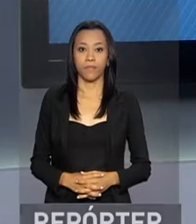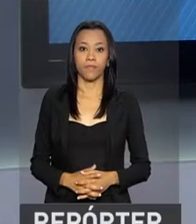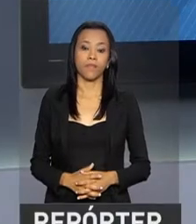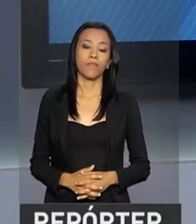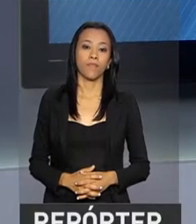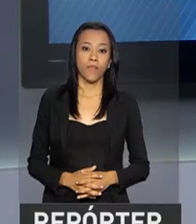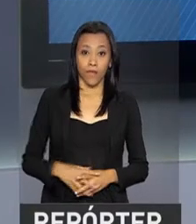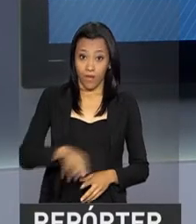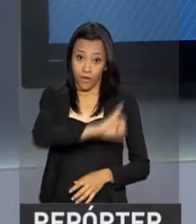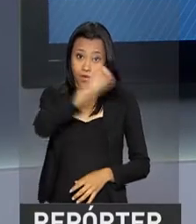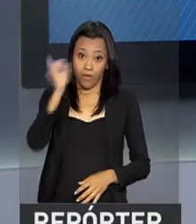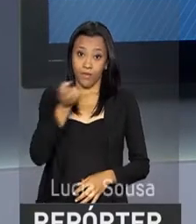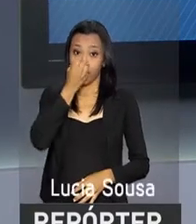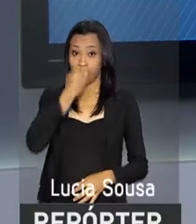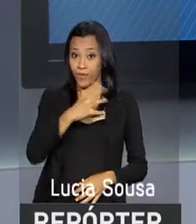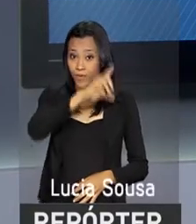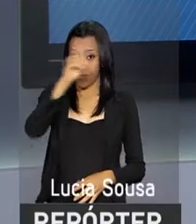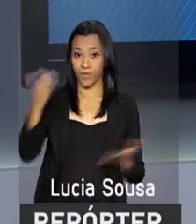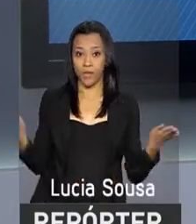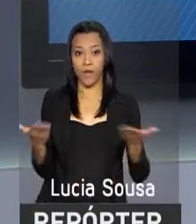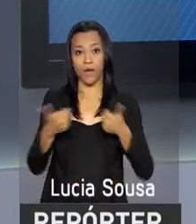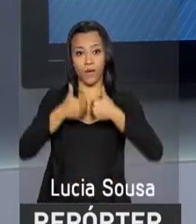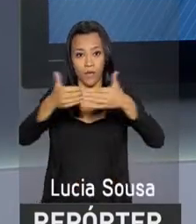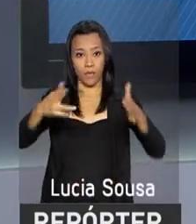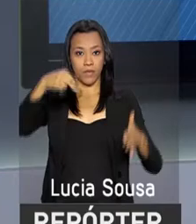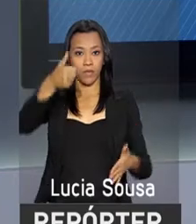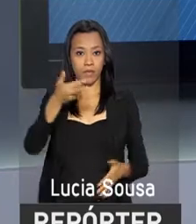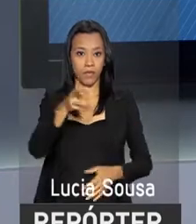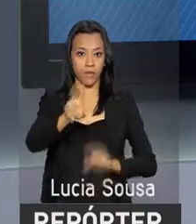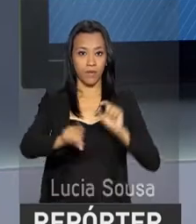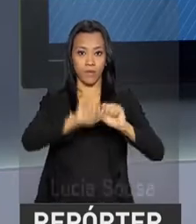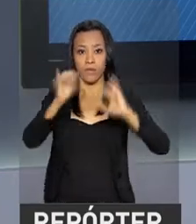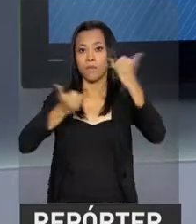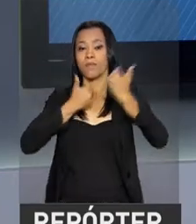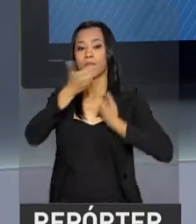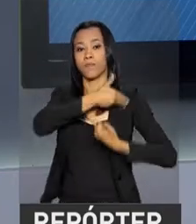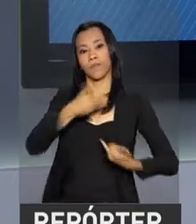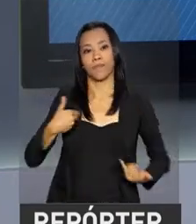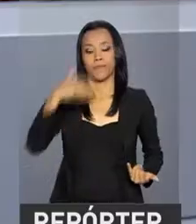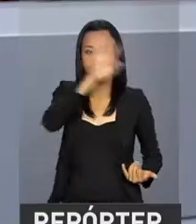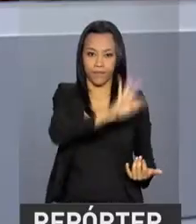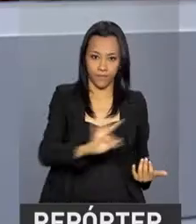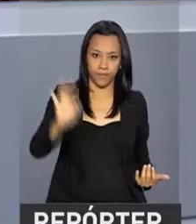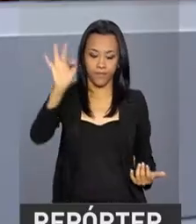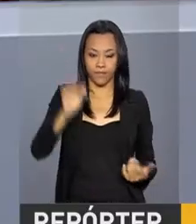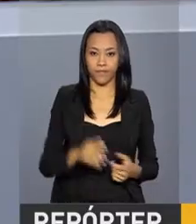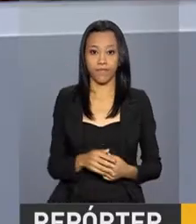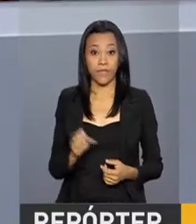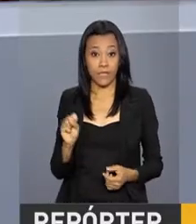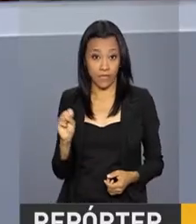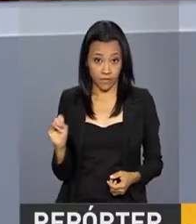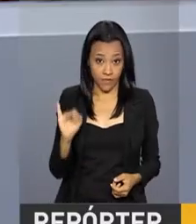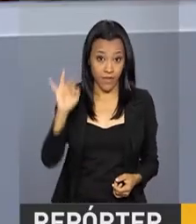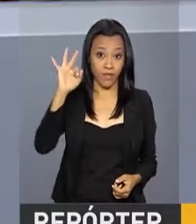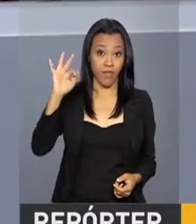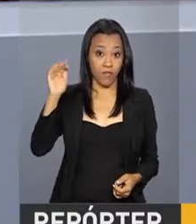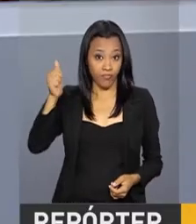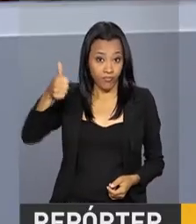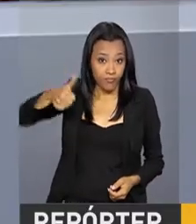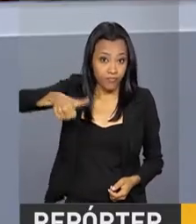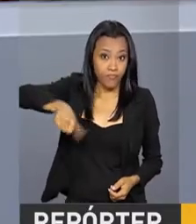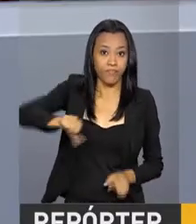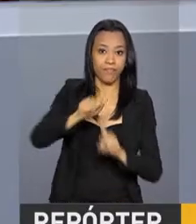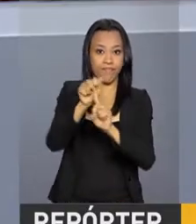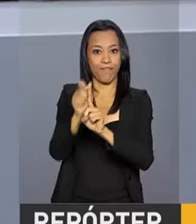olá bom dia começa agora o repórter nbr com as notícias do governo federal a inflação desacelerou em